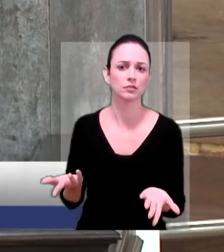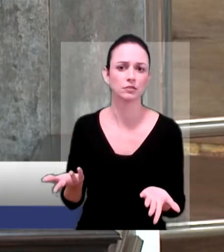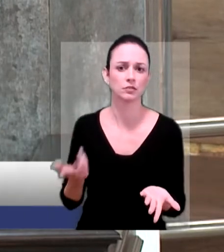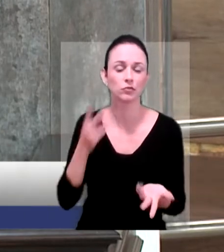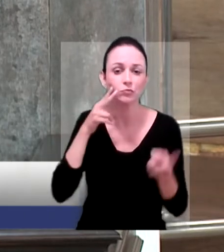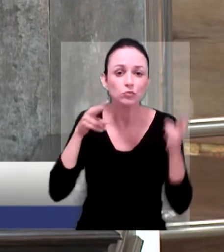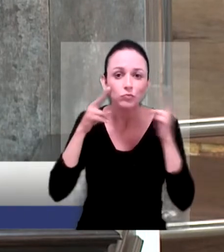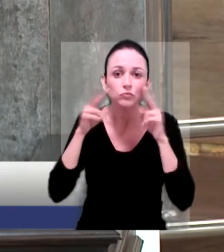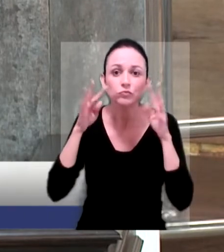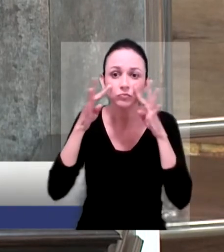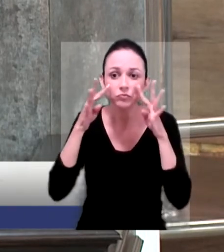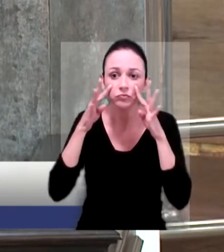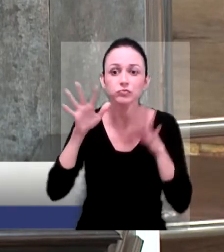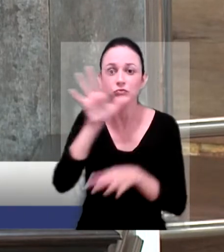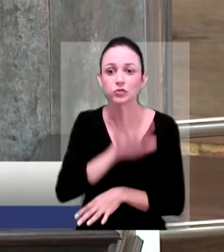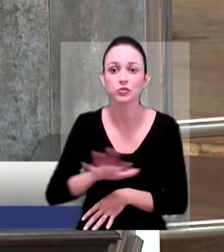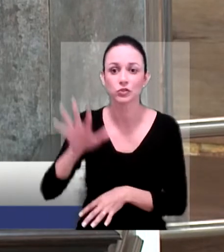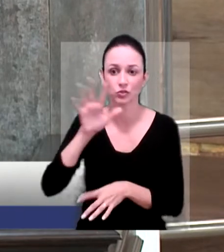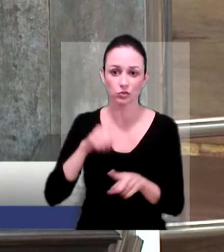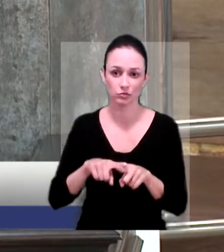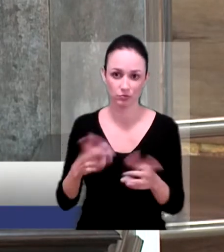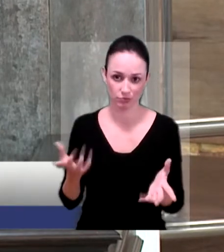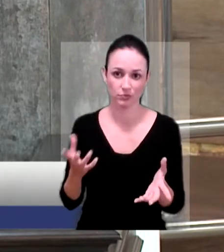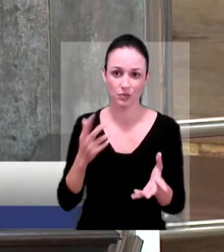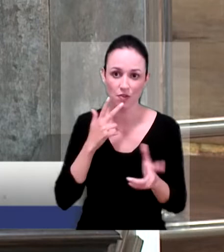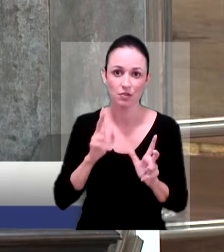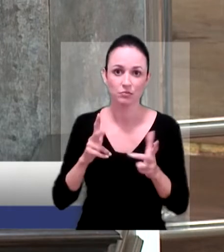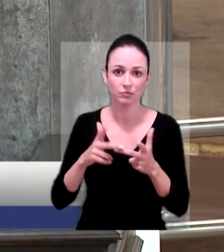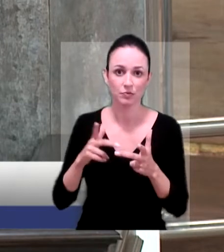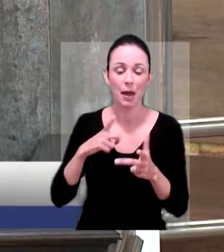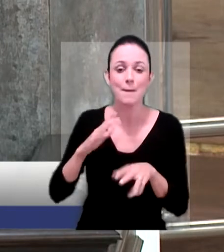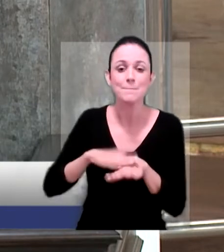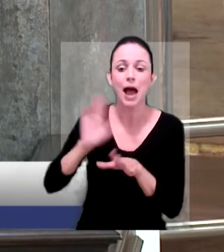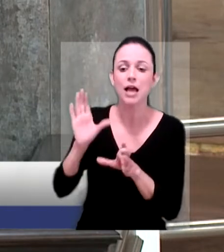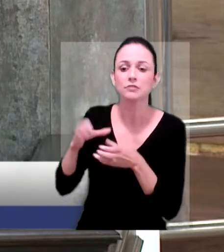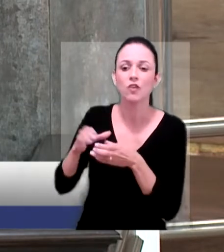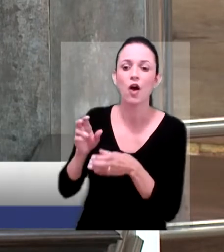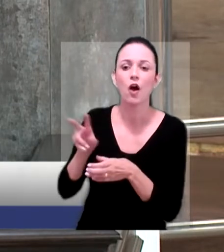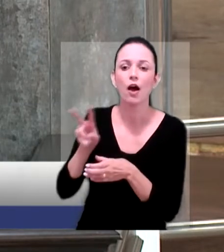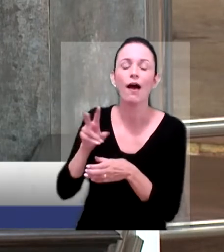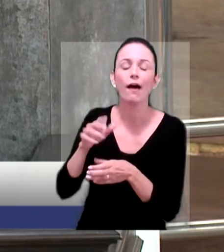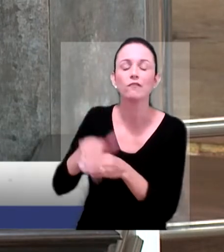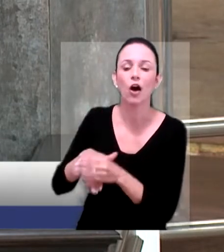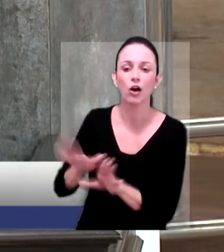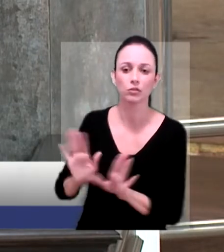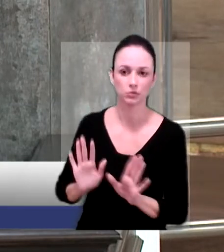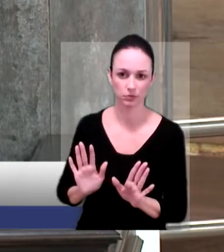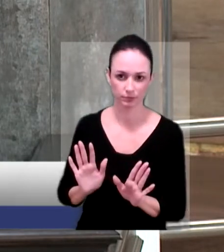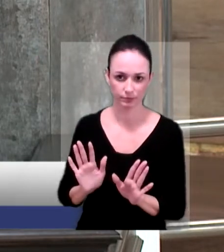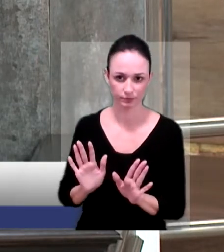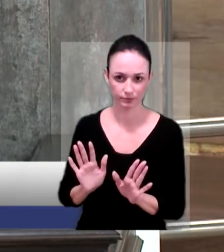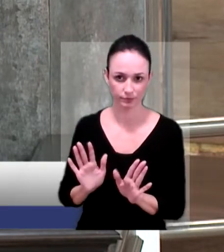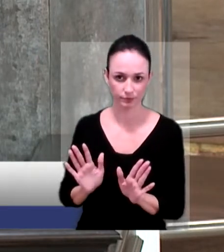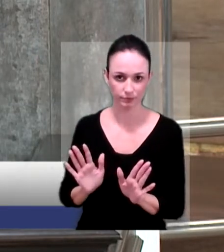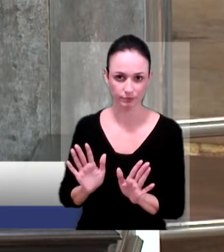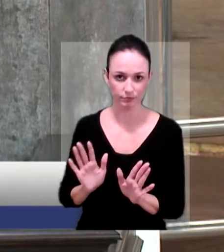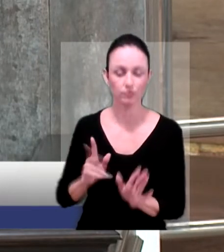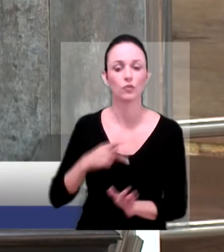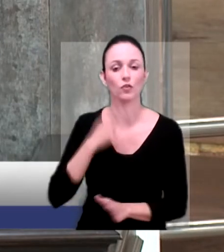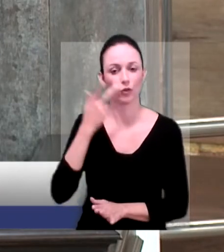sido protagonista na maioria das aplicações das políticas públicas. É por isso que registro novamente.